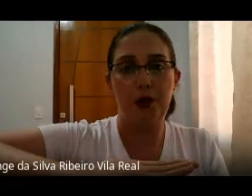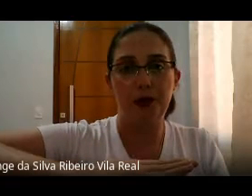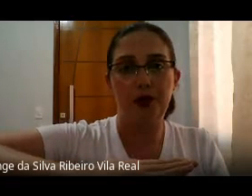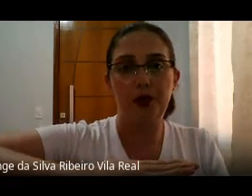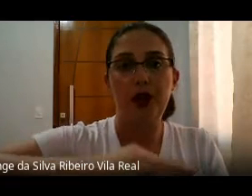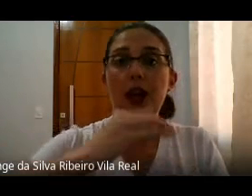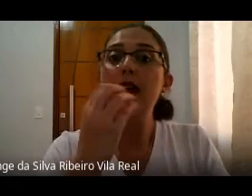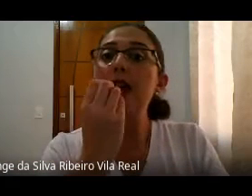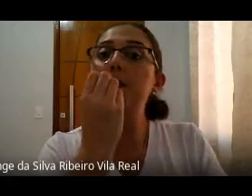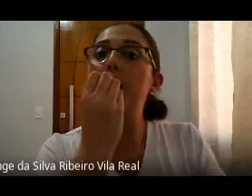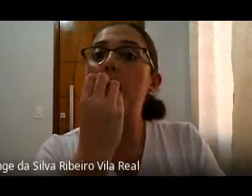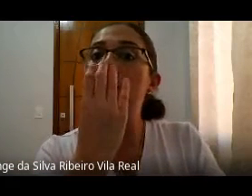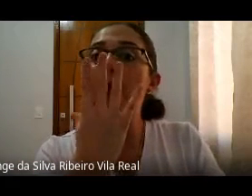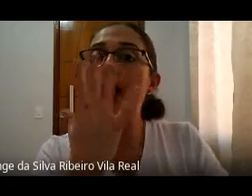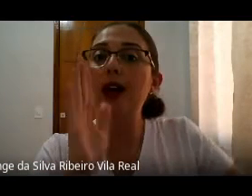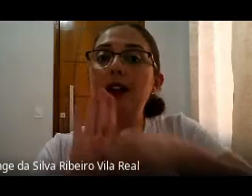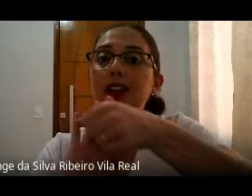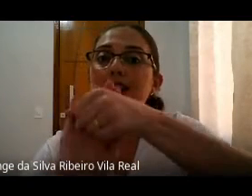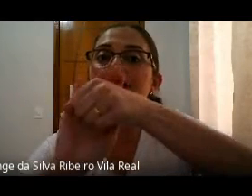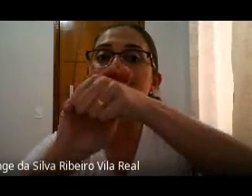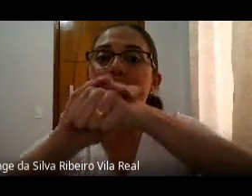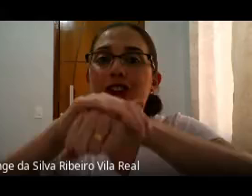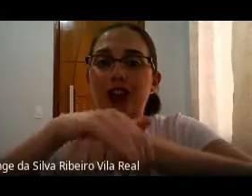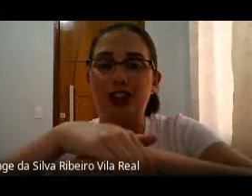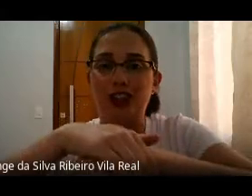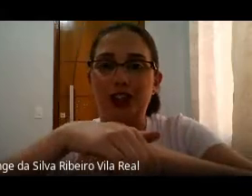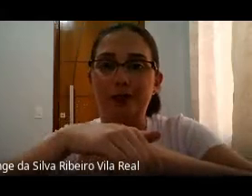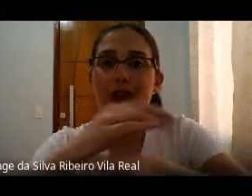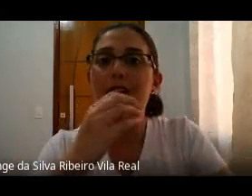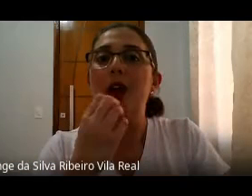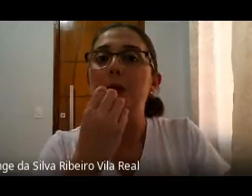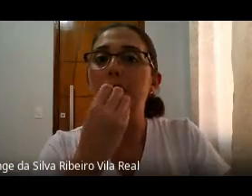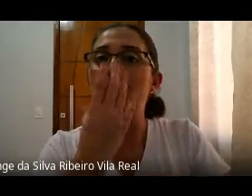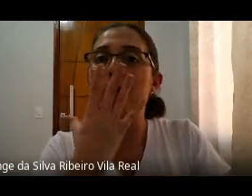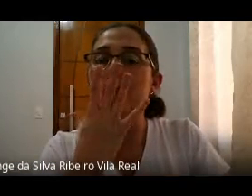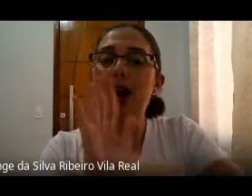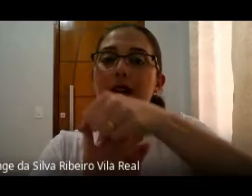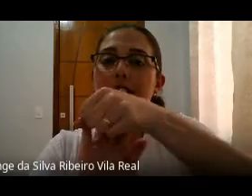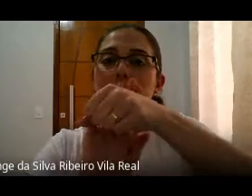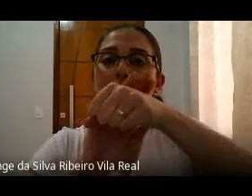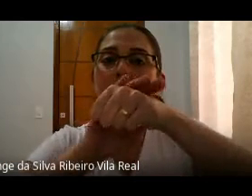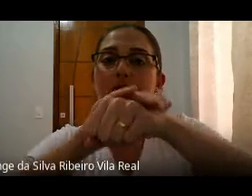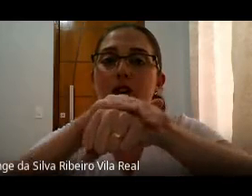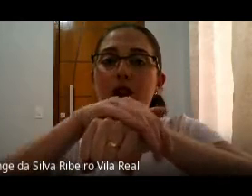lado para o outro. E boa noite.